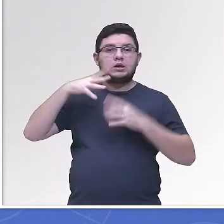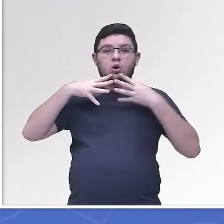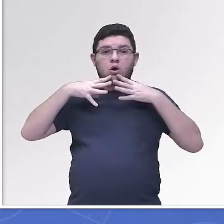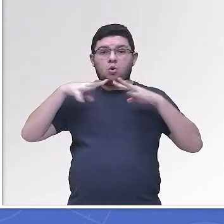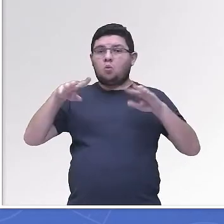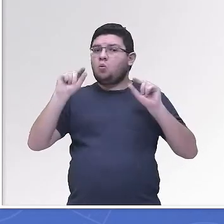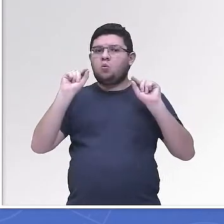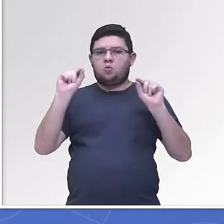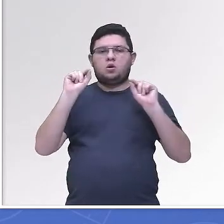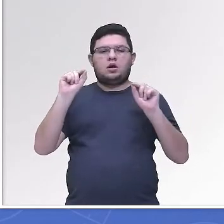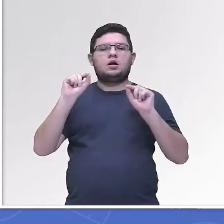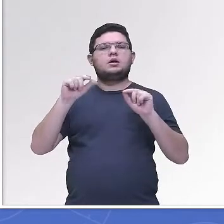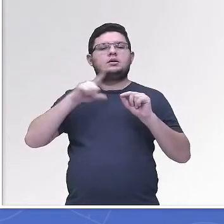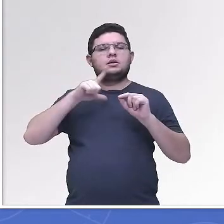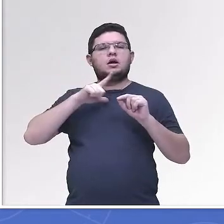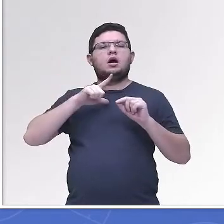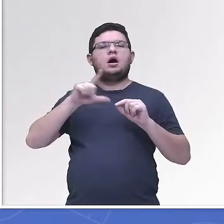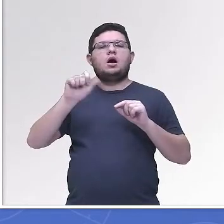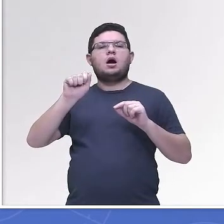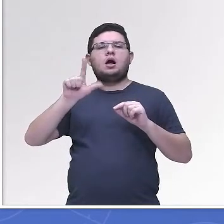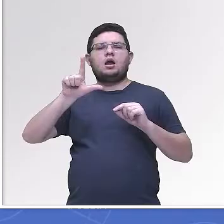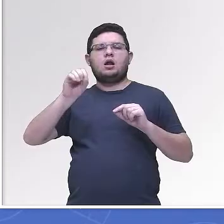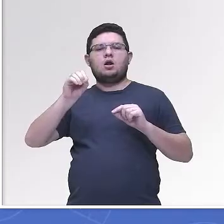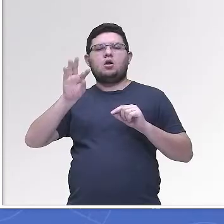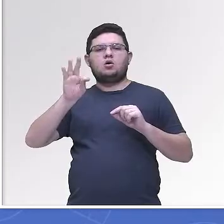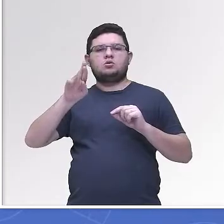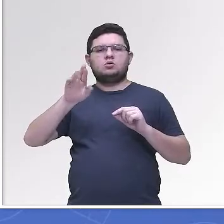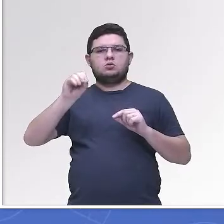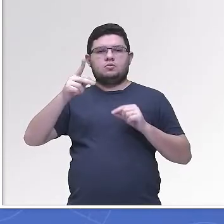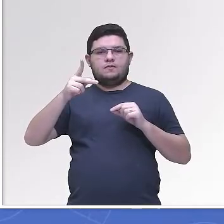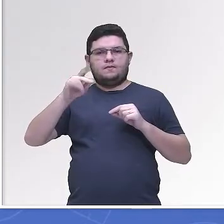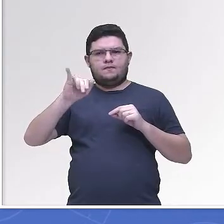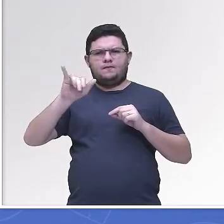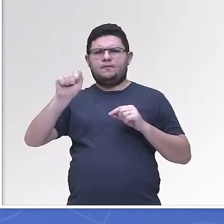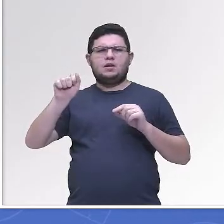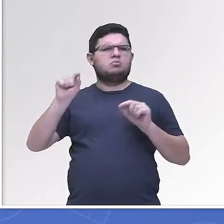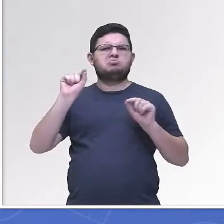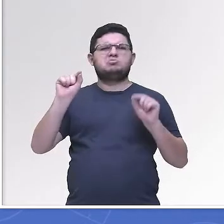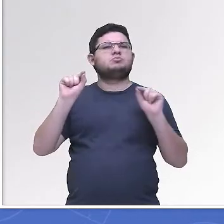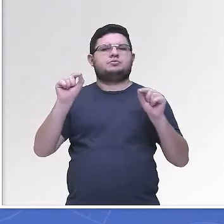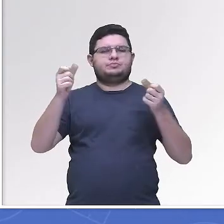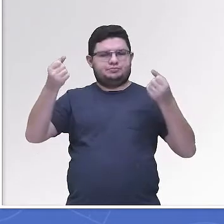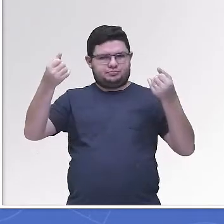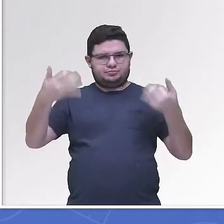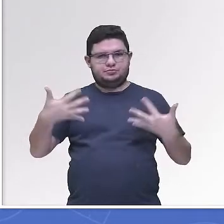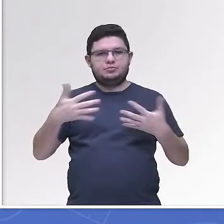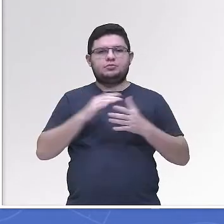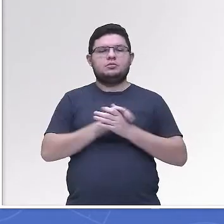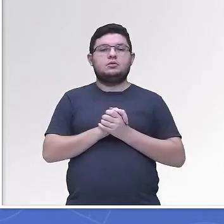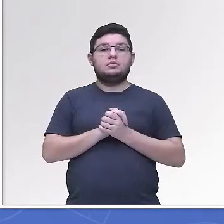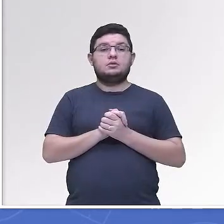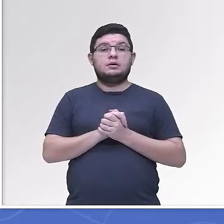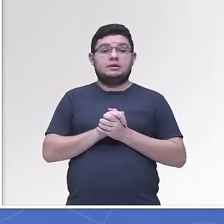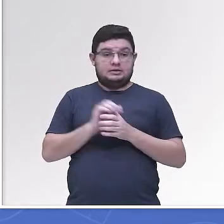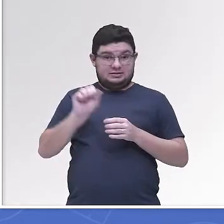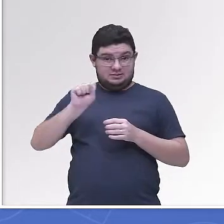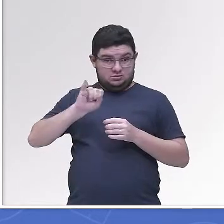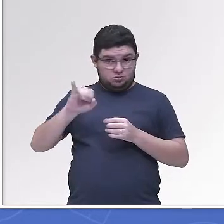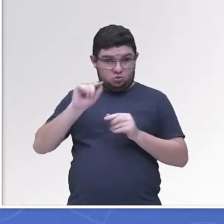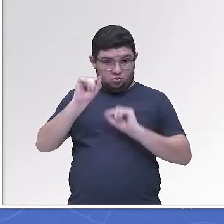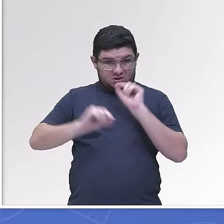chamado de alotropia. O que é alotropia? É quando existem